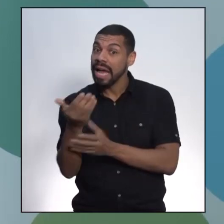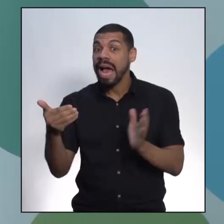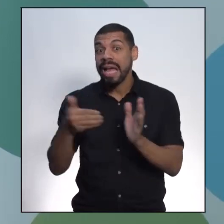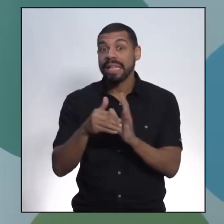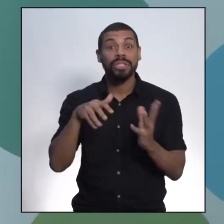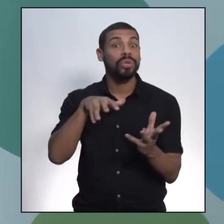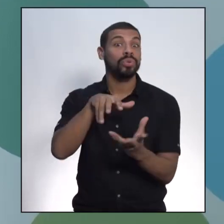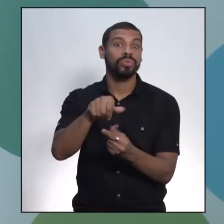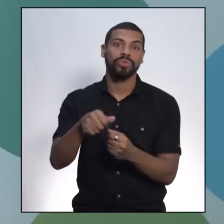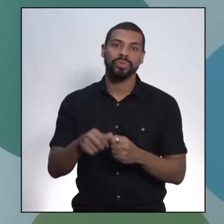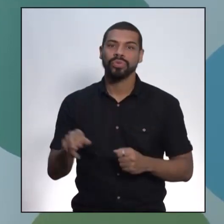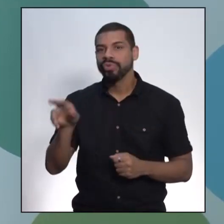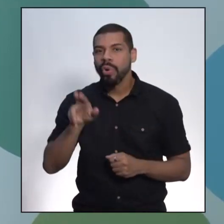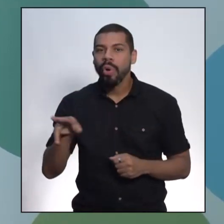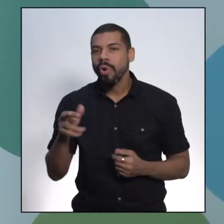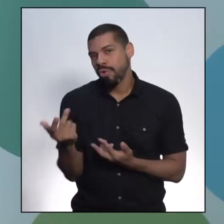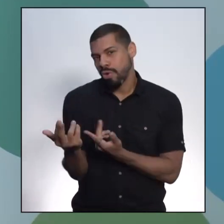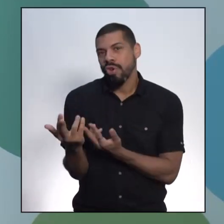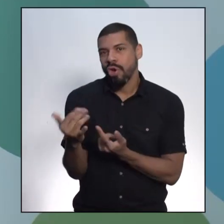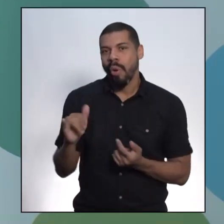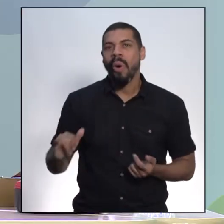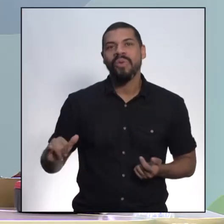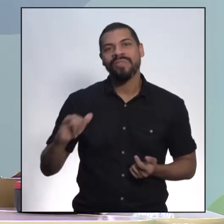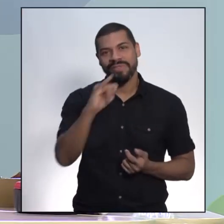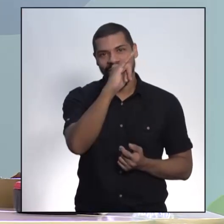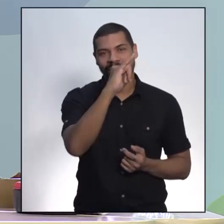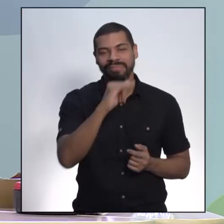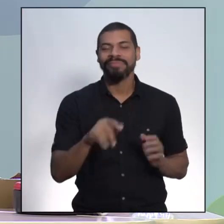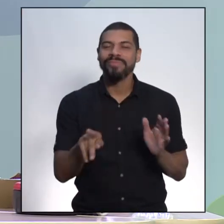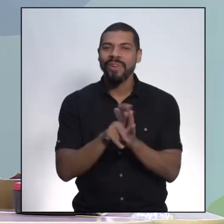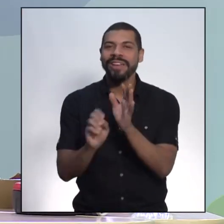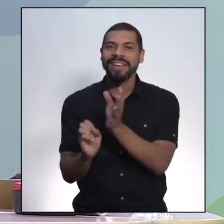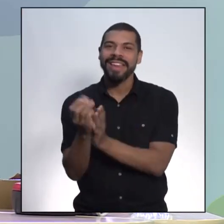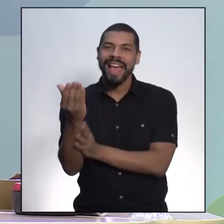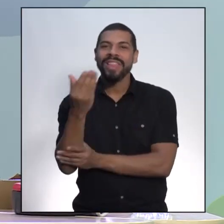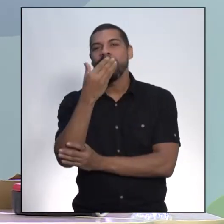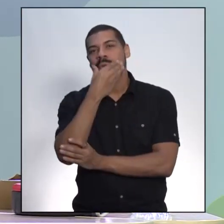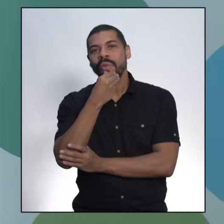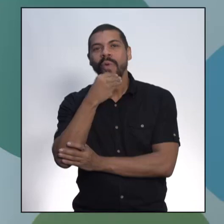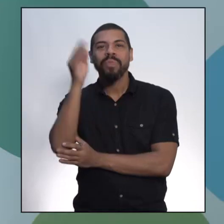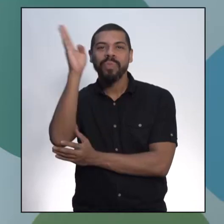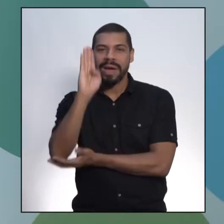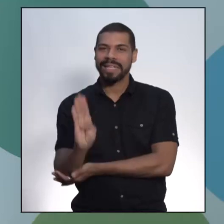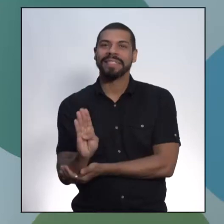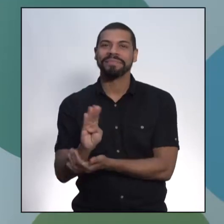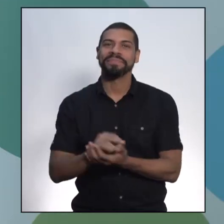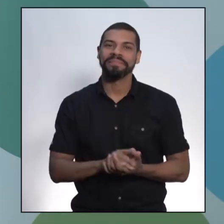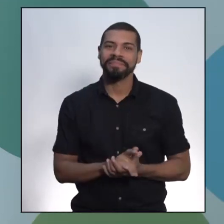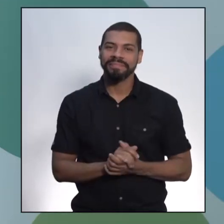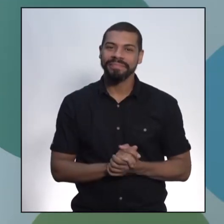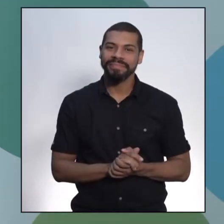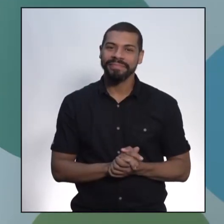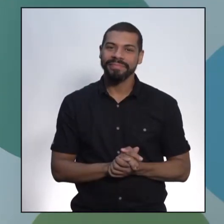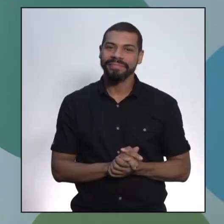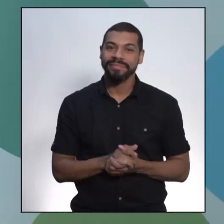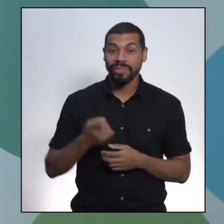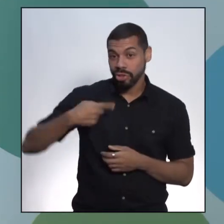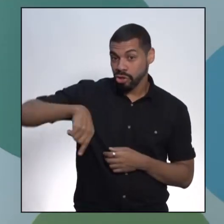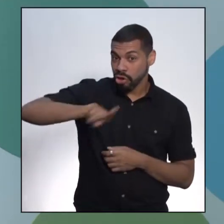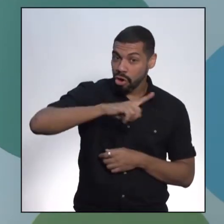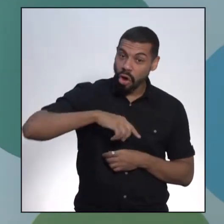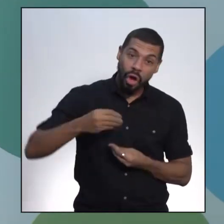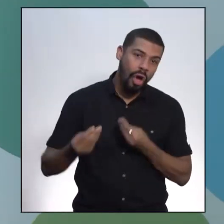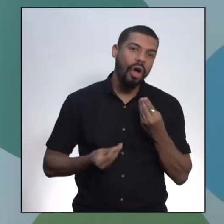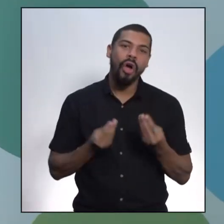todo. Assim como o avião, que também foi inventado por um brasileiro. E hoje, a gente, para se